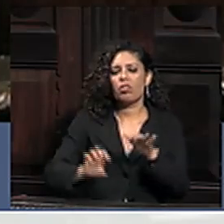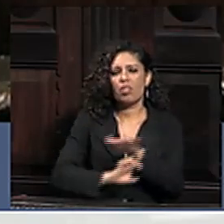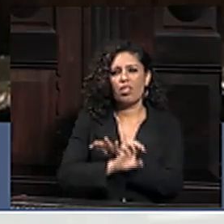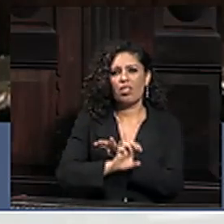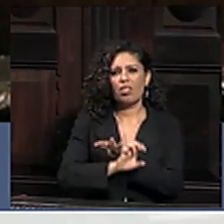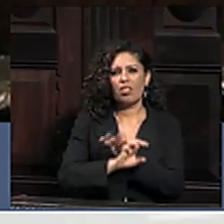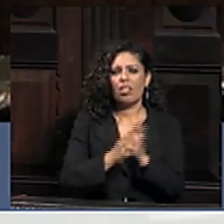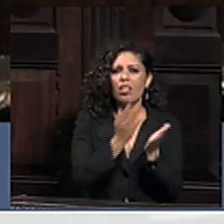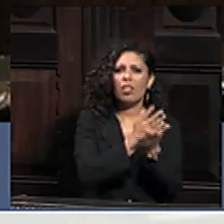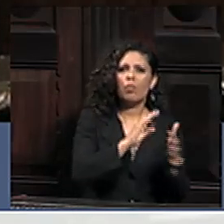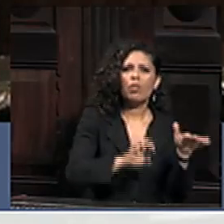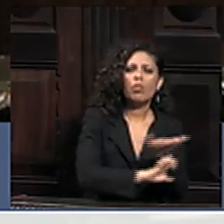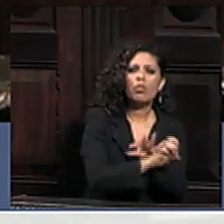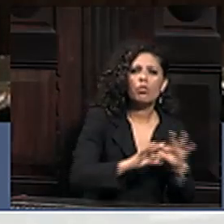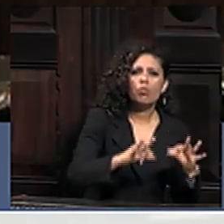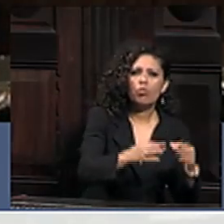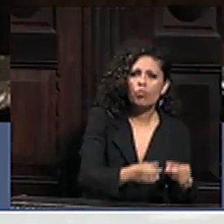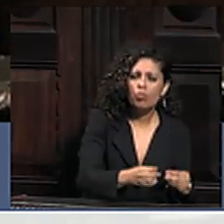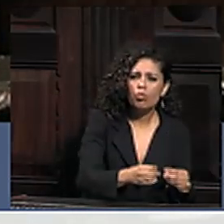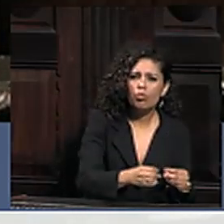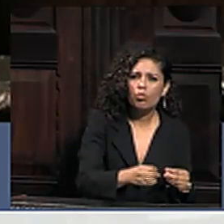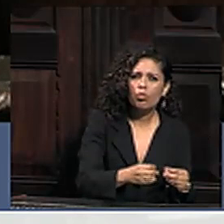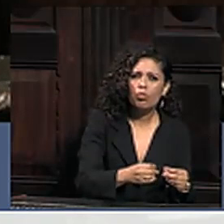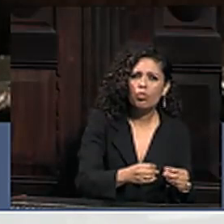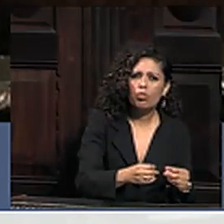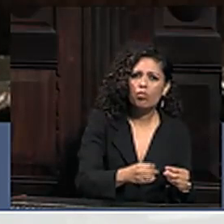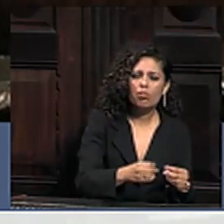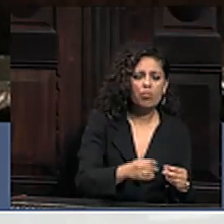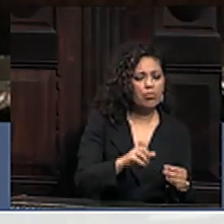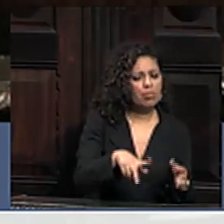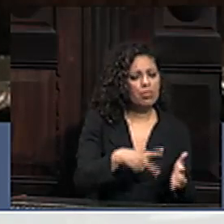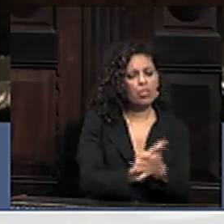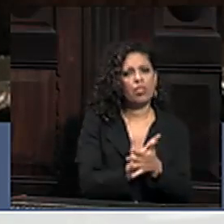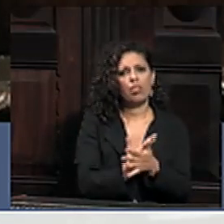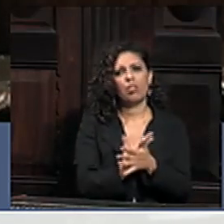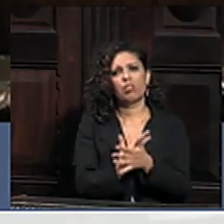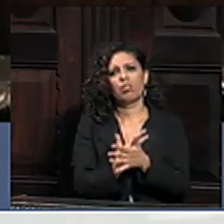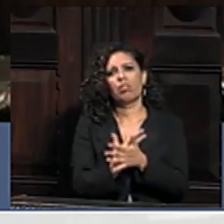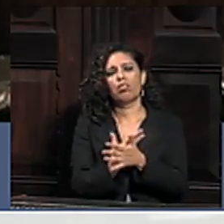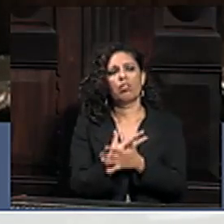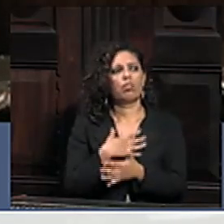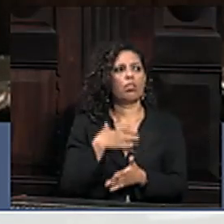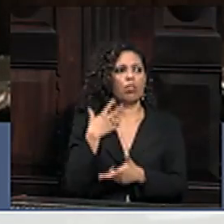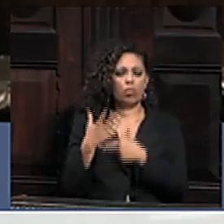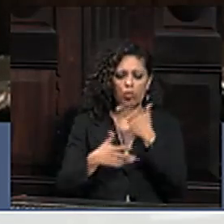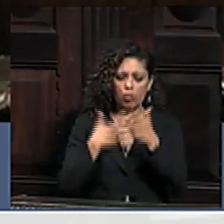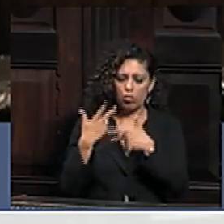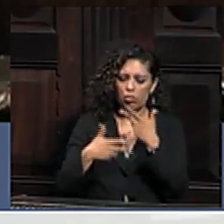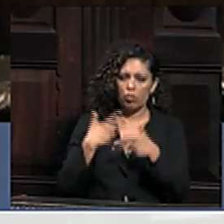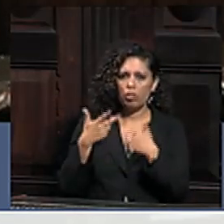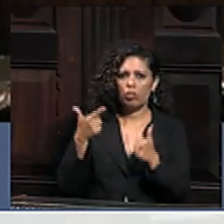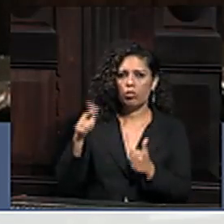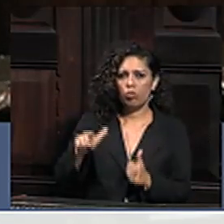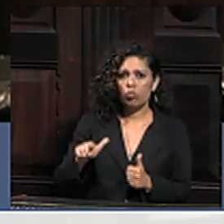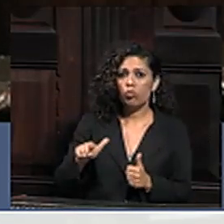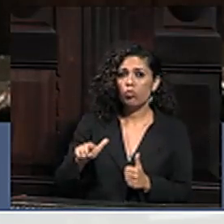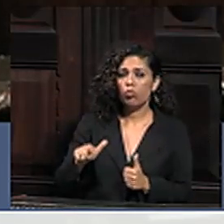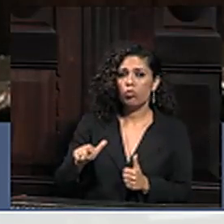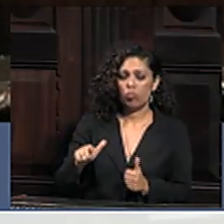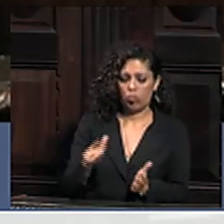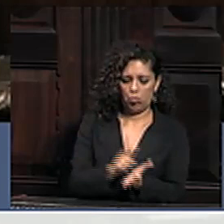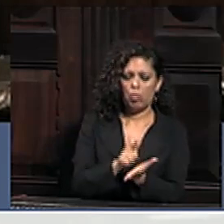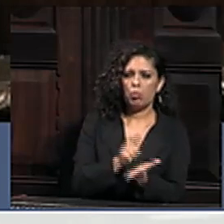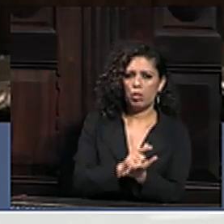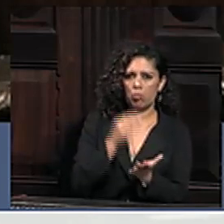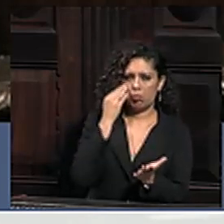isso, ao fazer essas considerações, recupero aqui, em parte, o pronunciamento feito